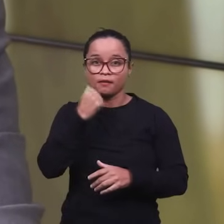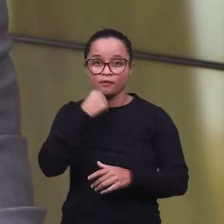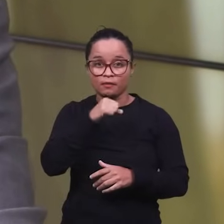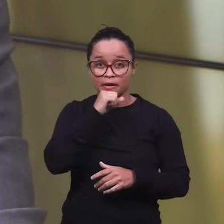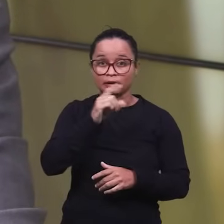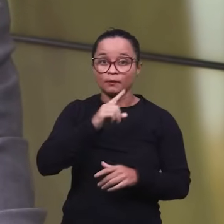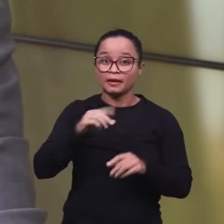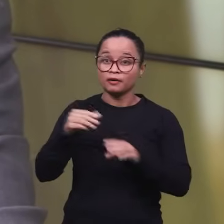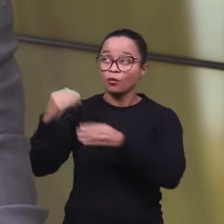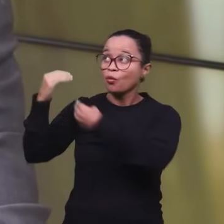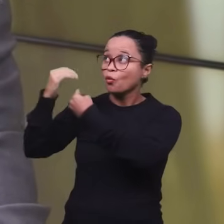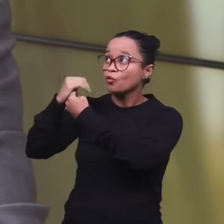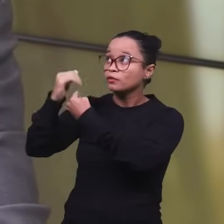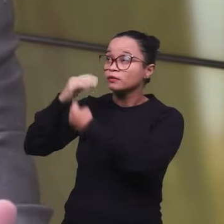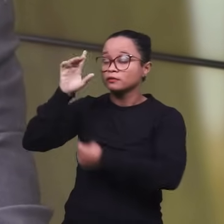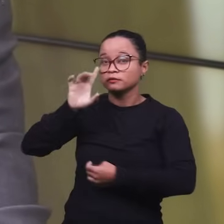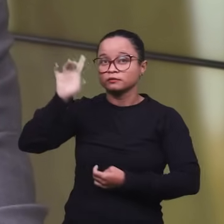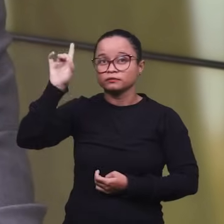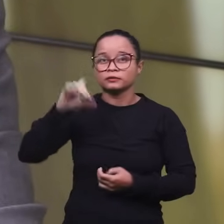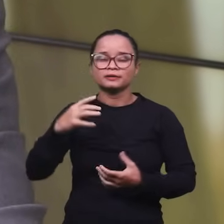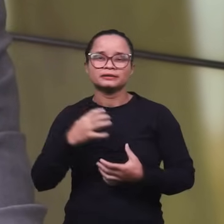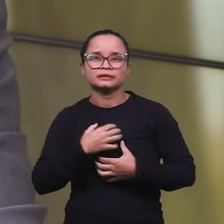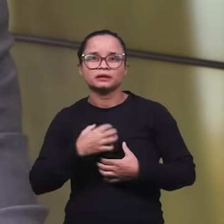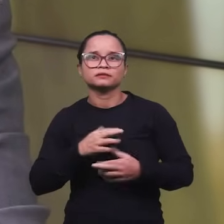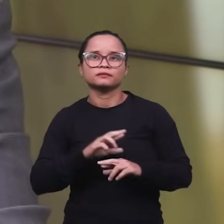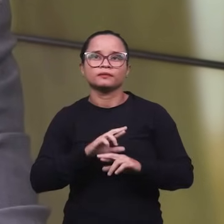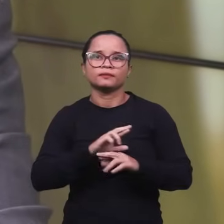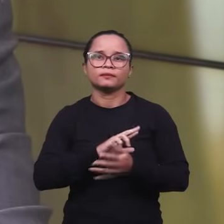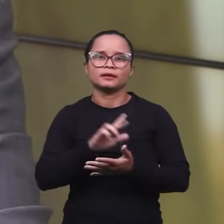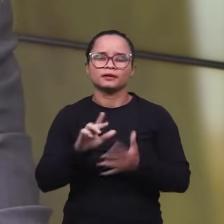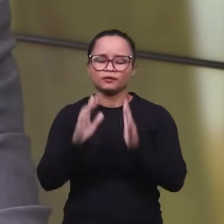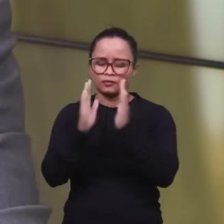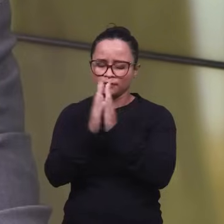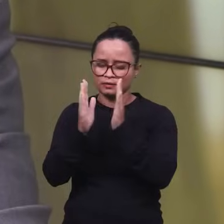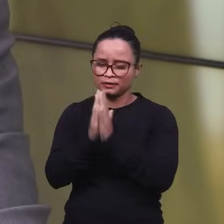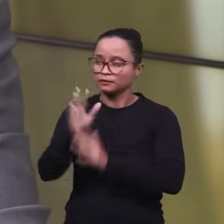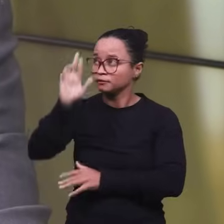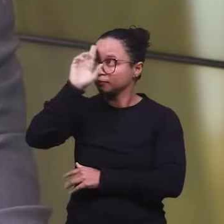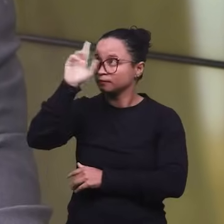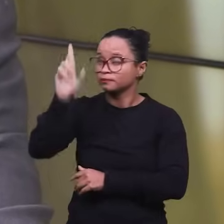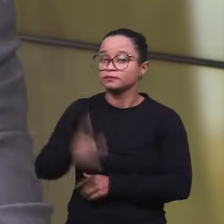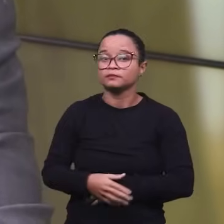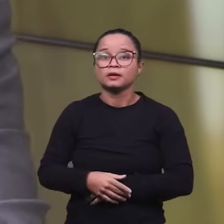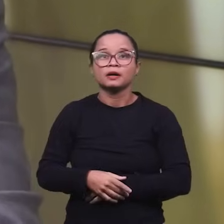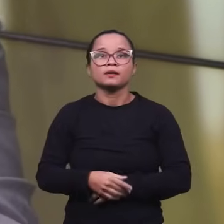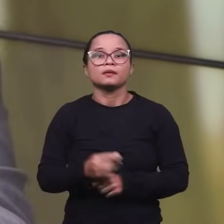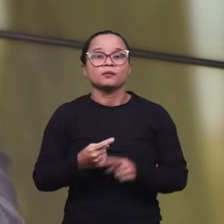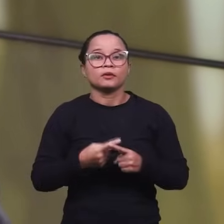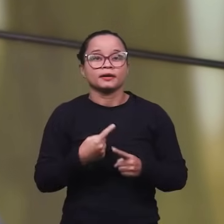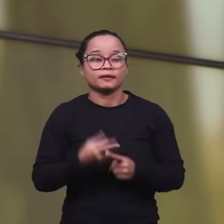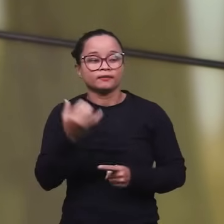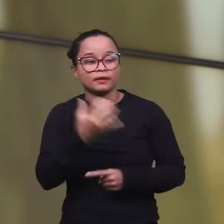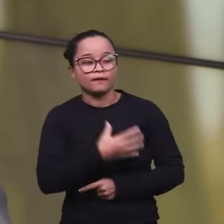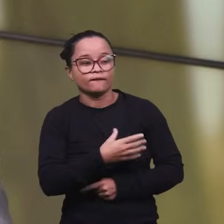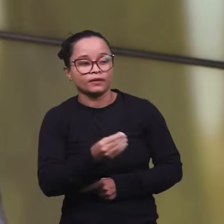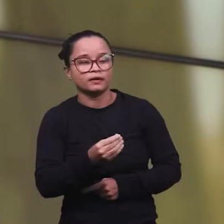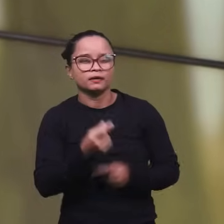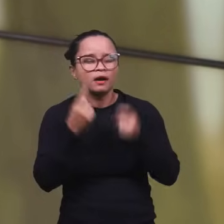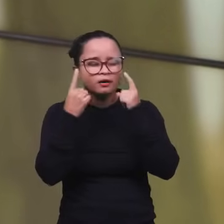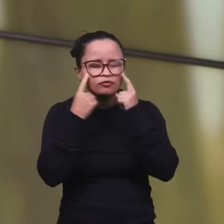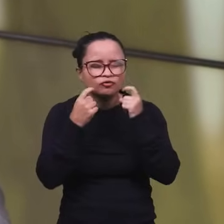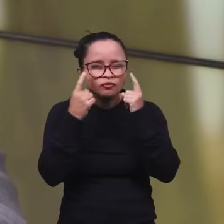parte de Deus. E tem muito a gente fazer isso, né? O servo orar, buscar o Senhor, para falar, e você vai falar com o seu filho, é